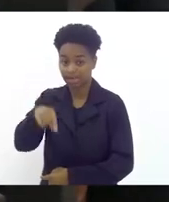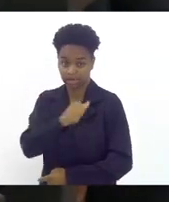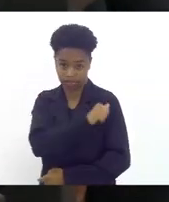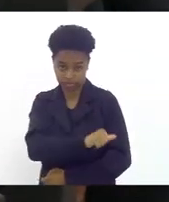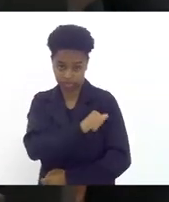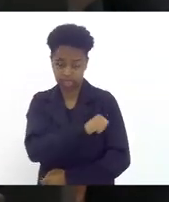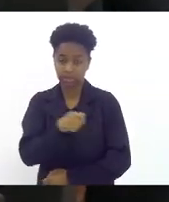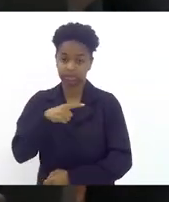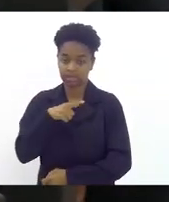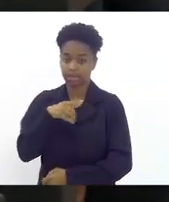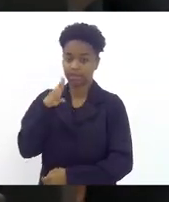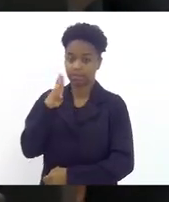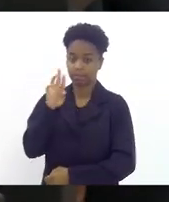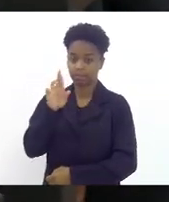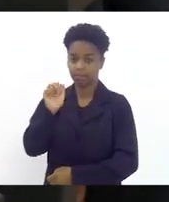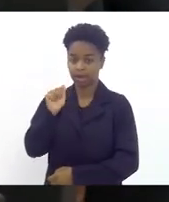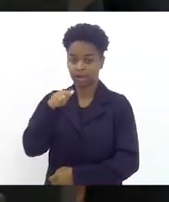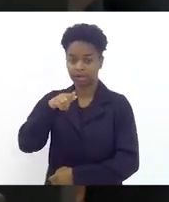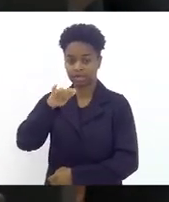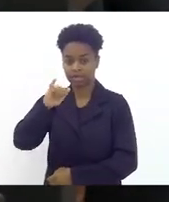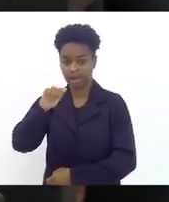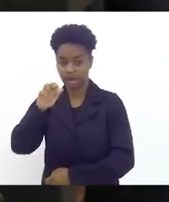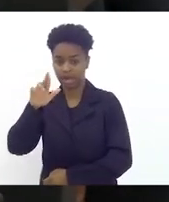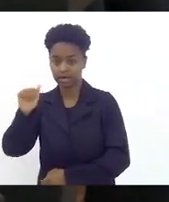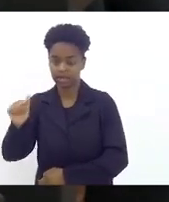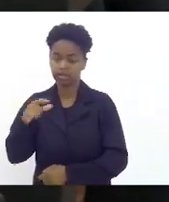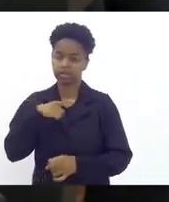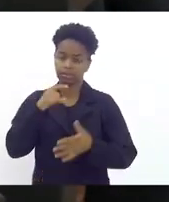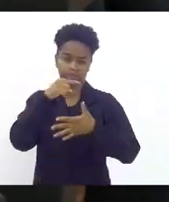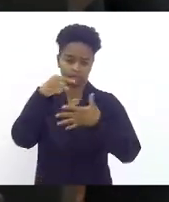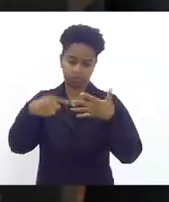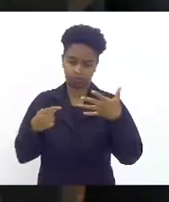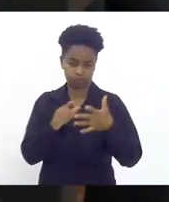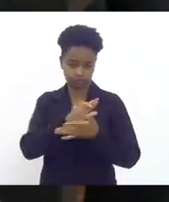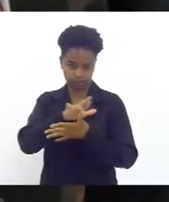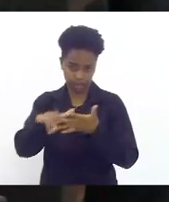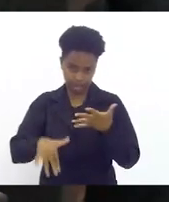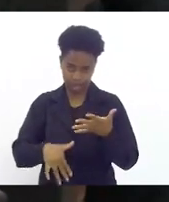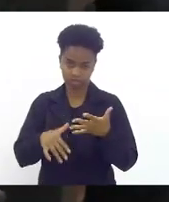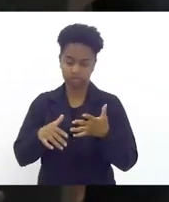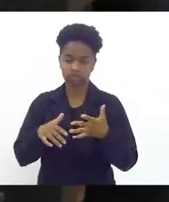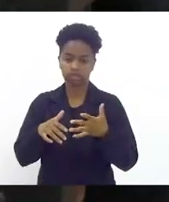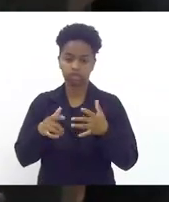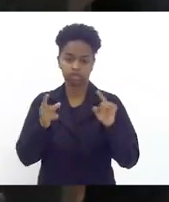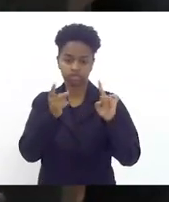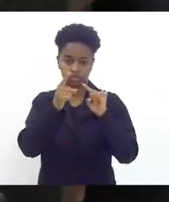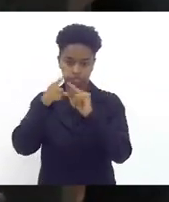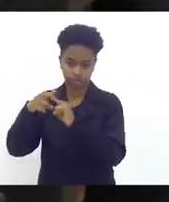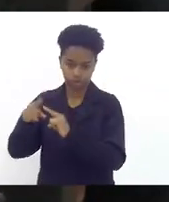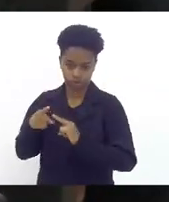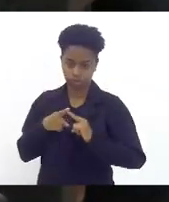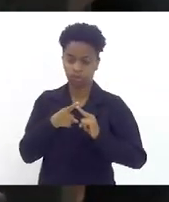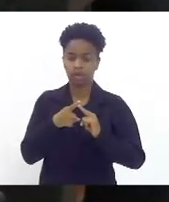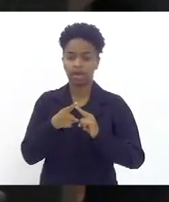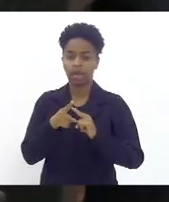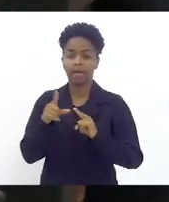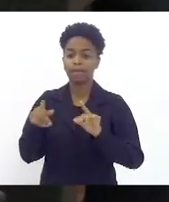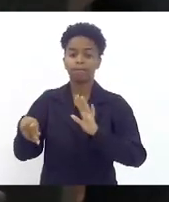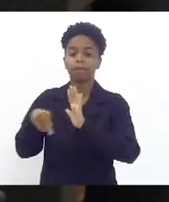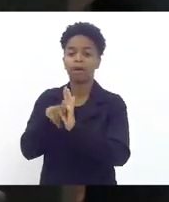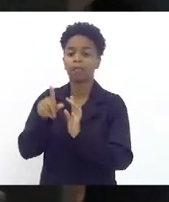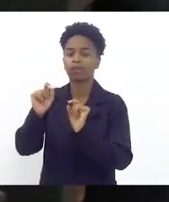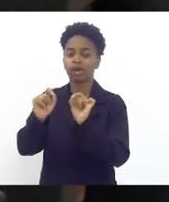braquiária Colonial rabo de burro e jaraguaia todas espécies exóticas invasoras da Savana